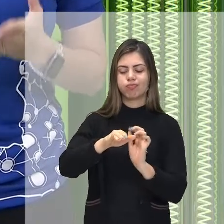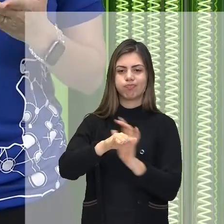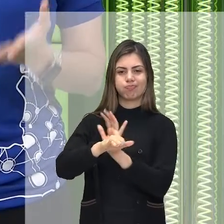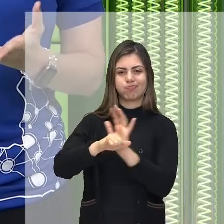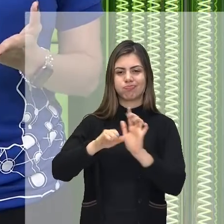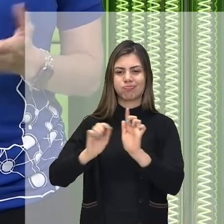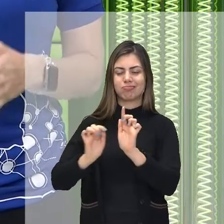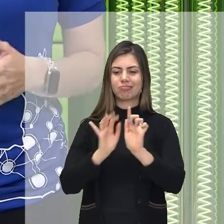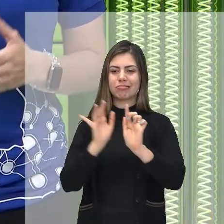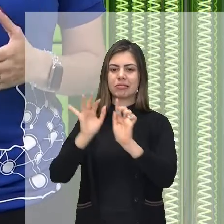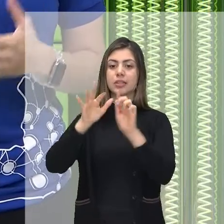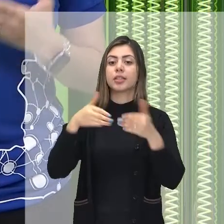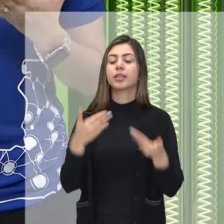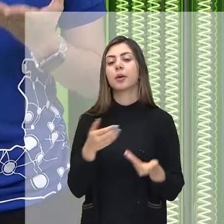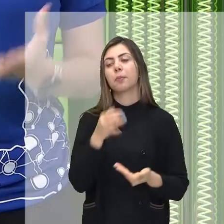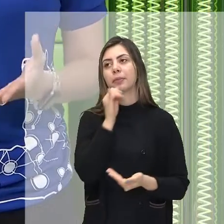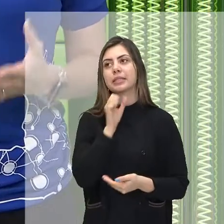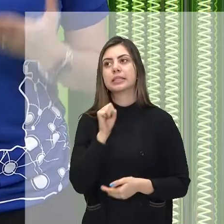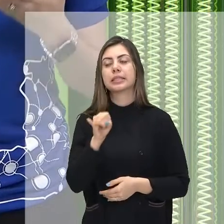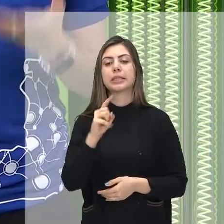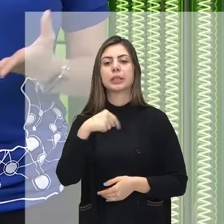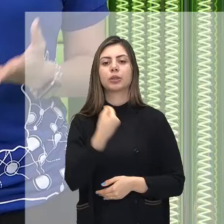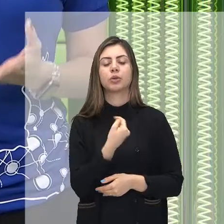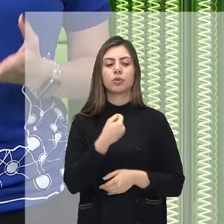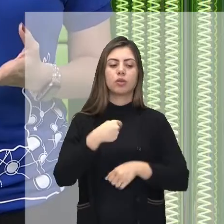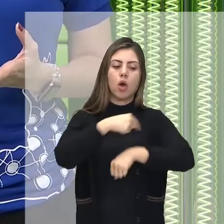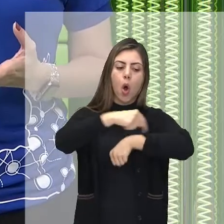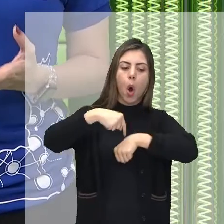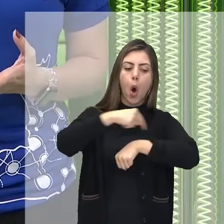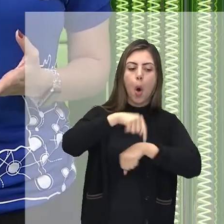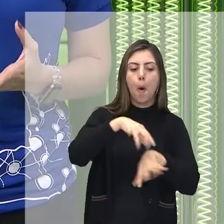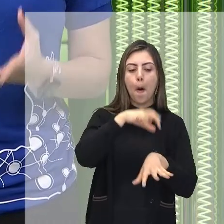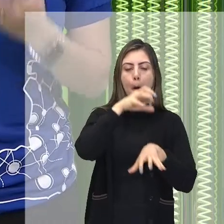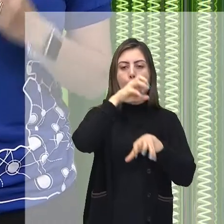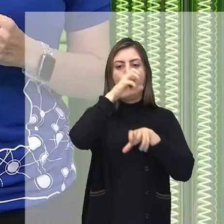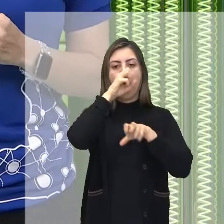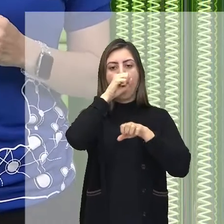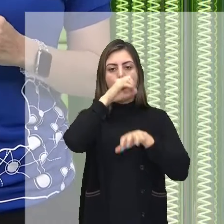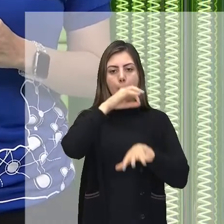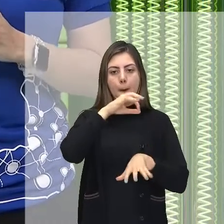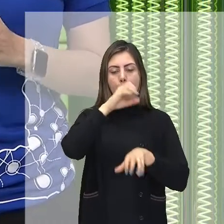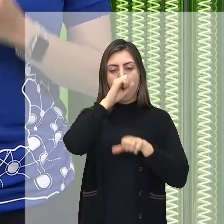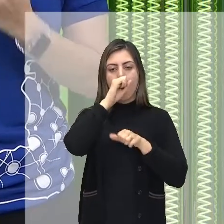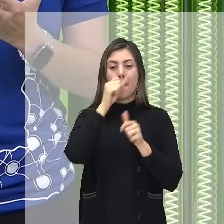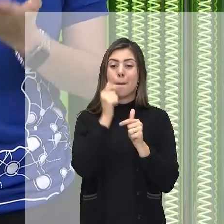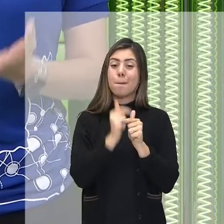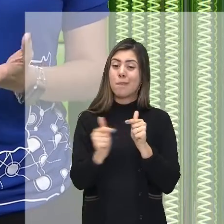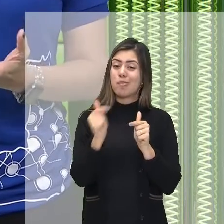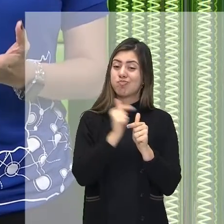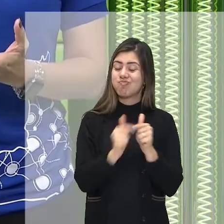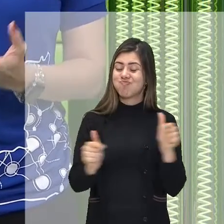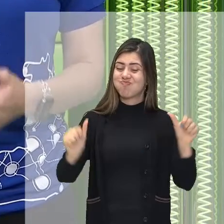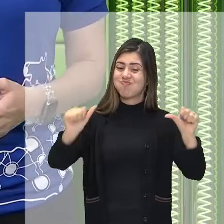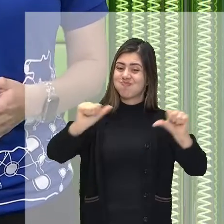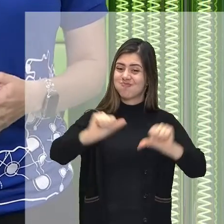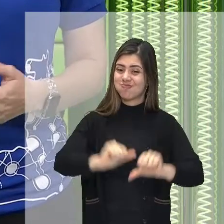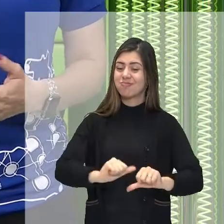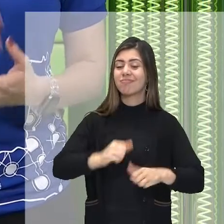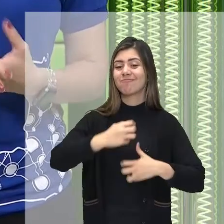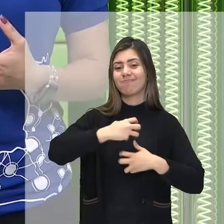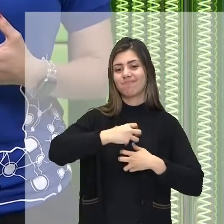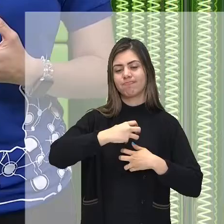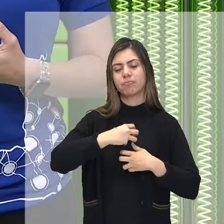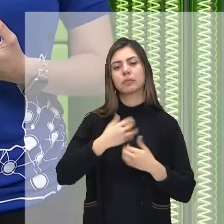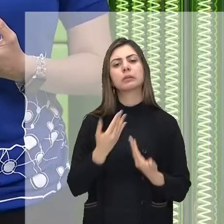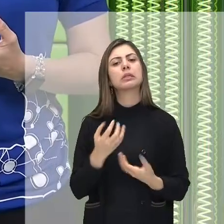ficar muito tempo inalando, respirando esse gás, os sintomas vão ser sentidos. E